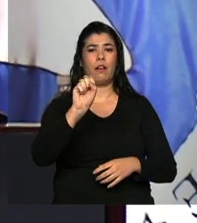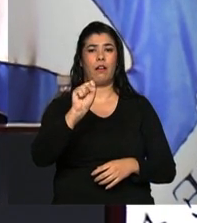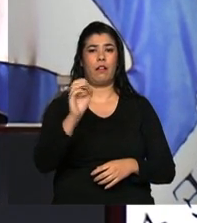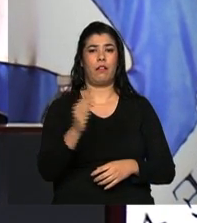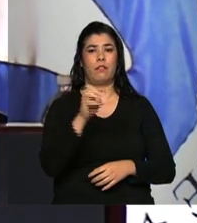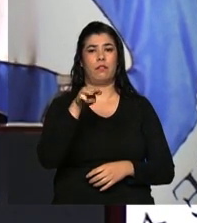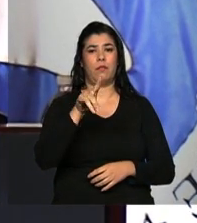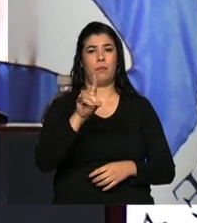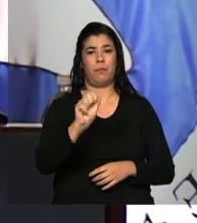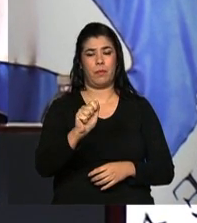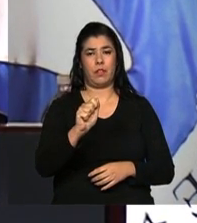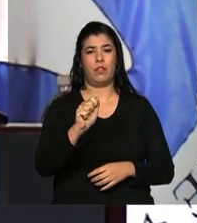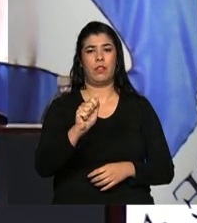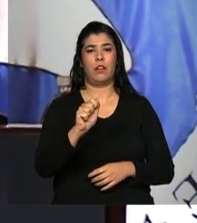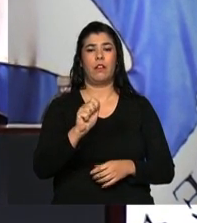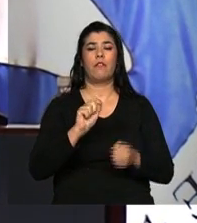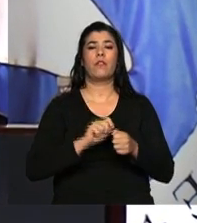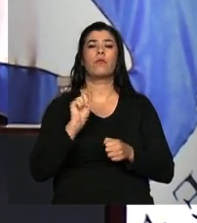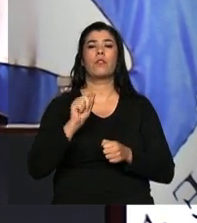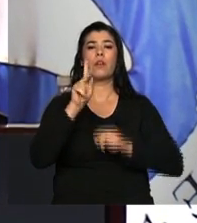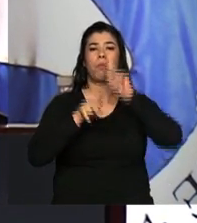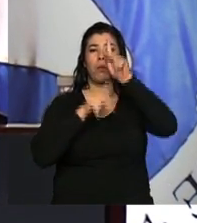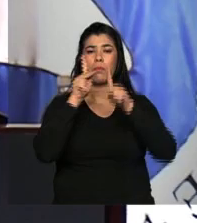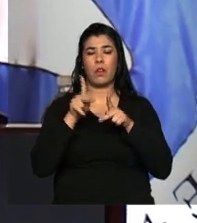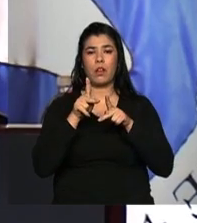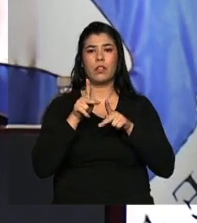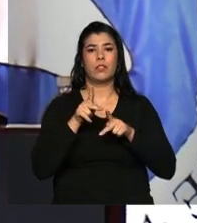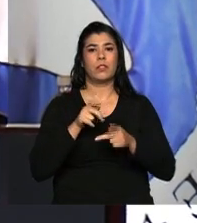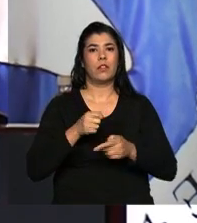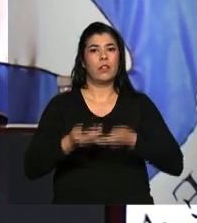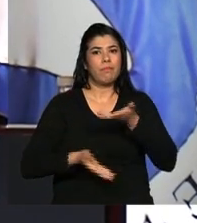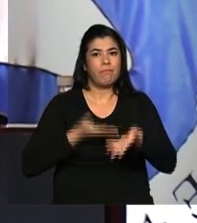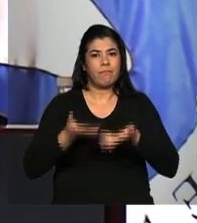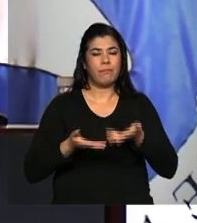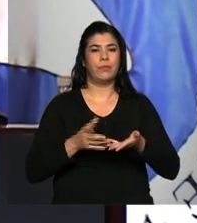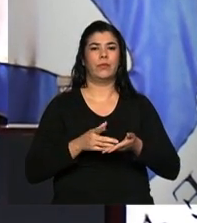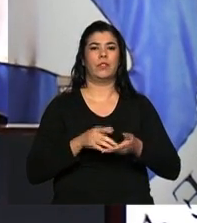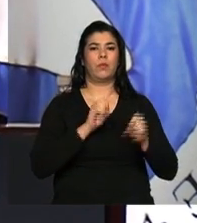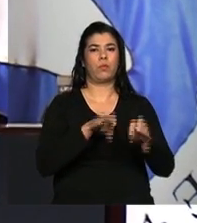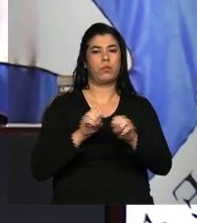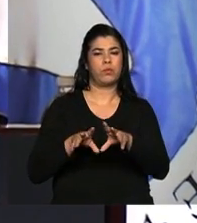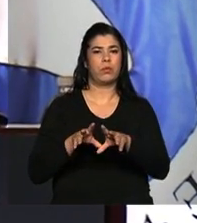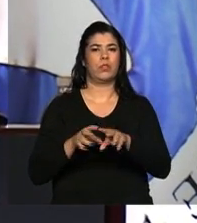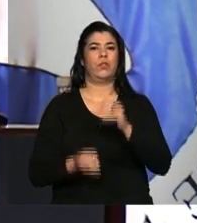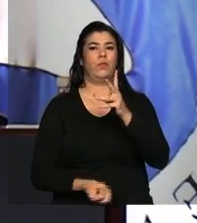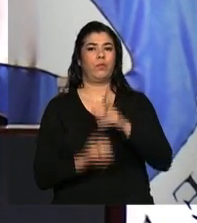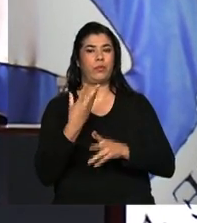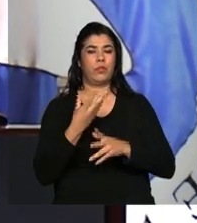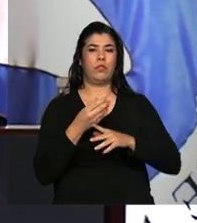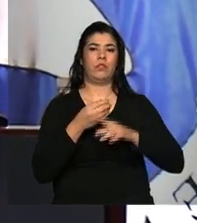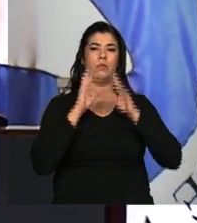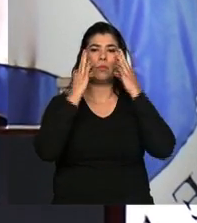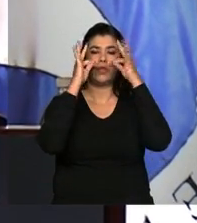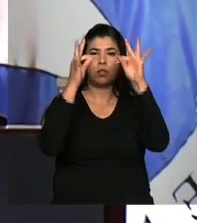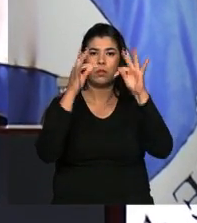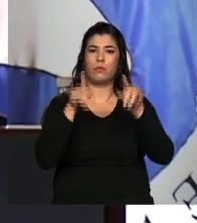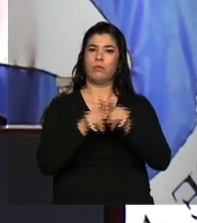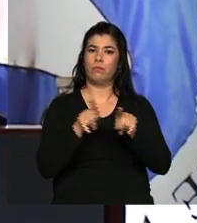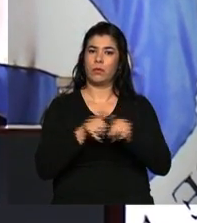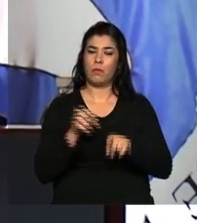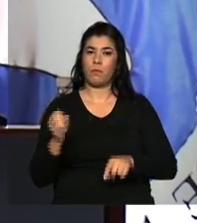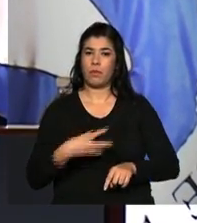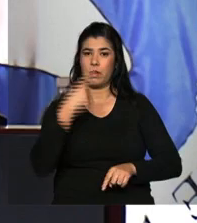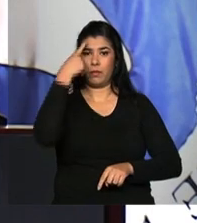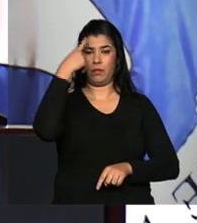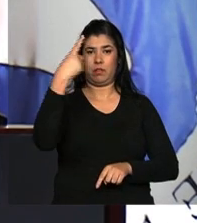se dedique à educação, à inovação, à geração de tecnologia, para que essas